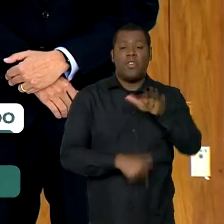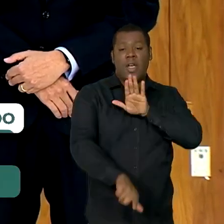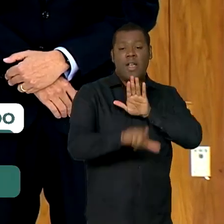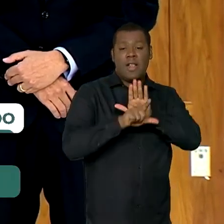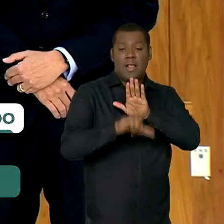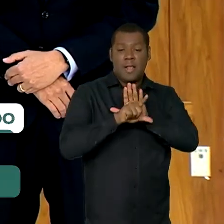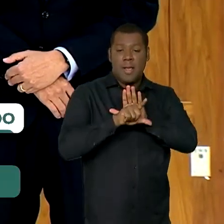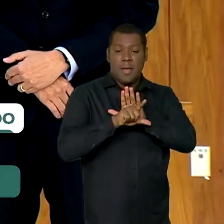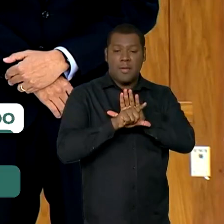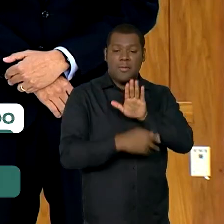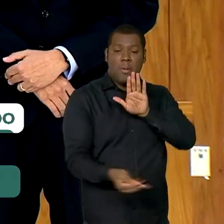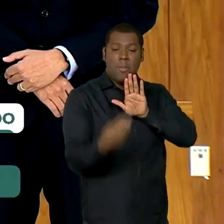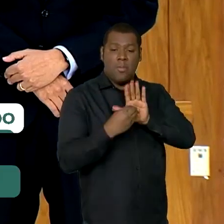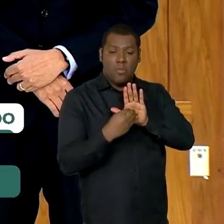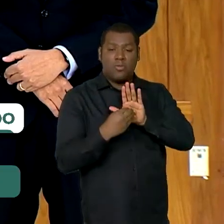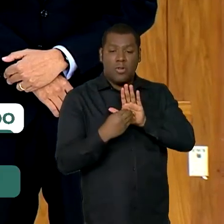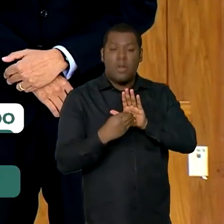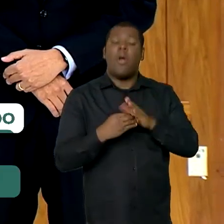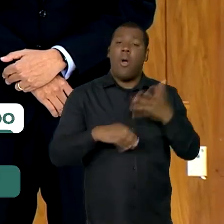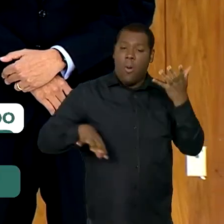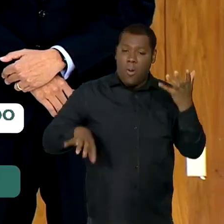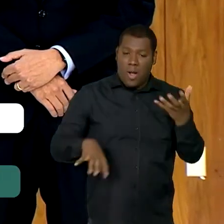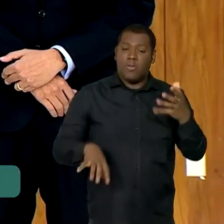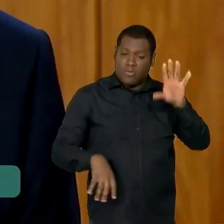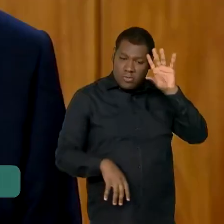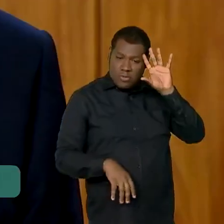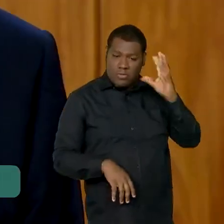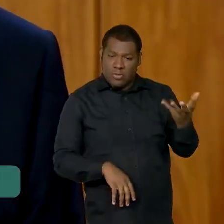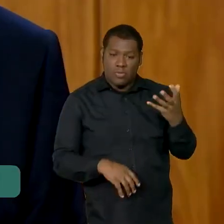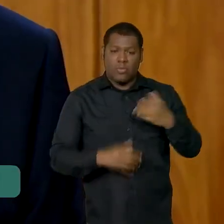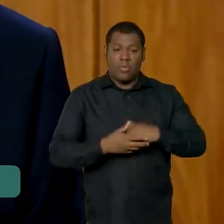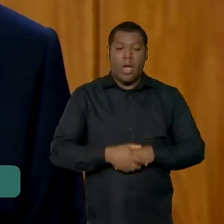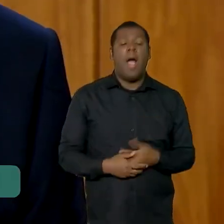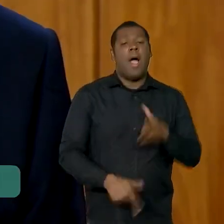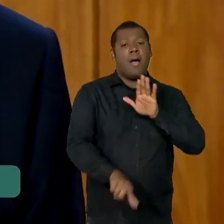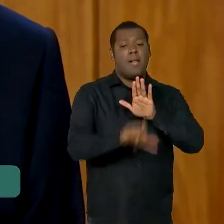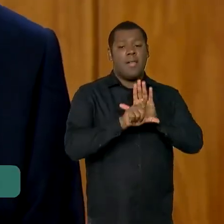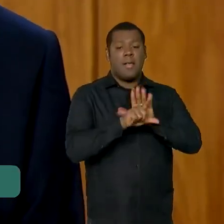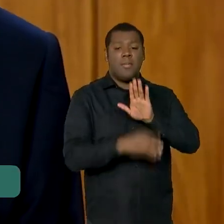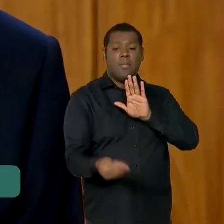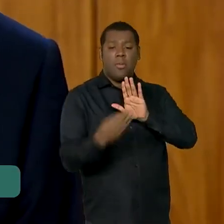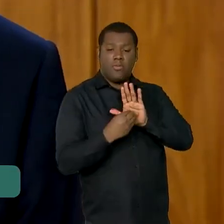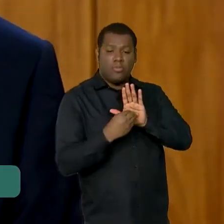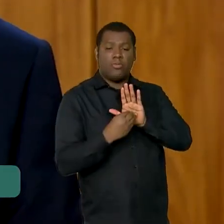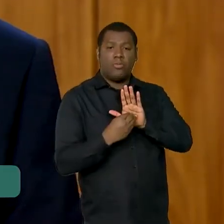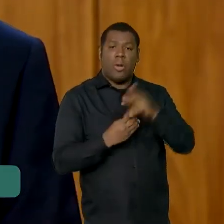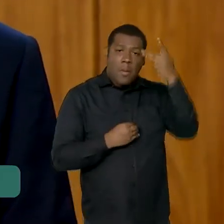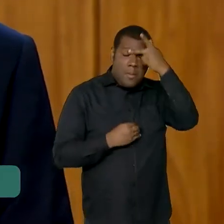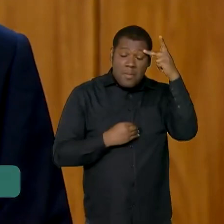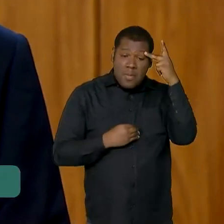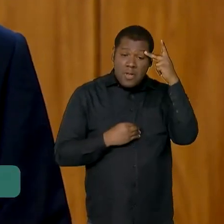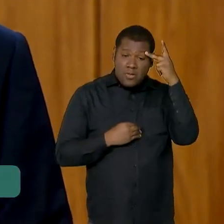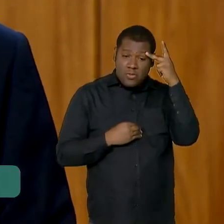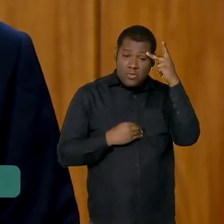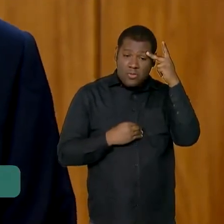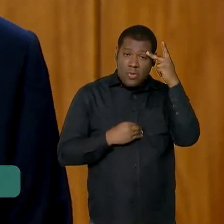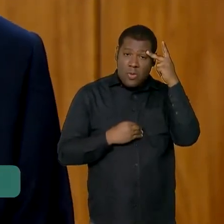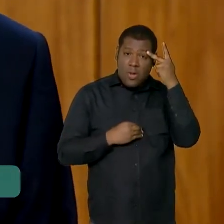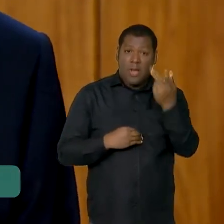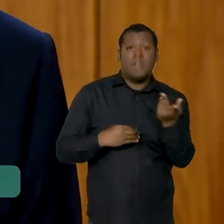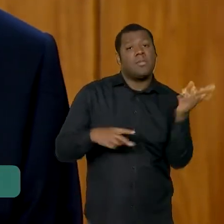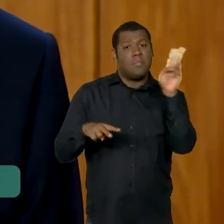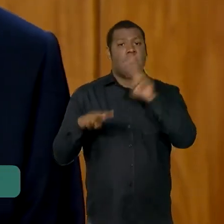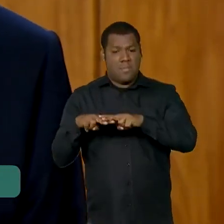de Execução, que foi introduzida pelo Congresso Nacional, que diz que todos aqueles, ainda que estejam no